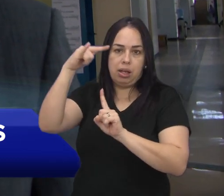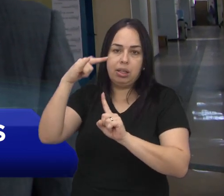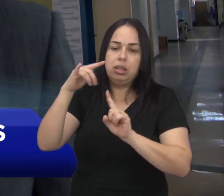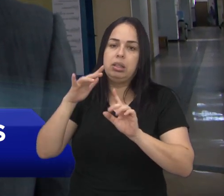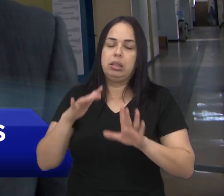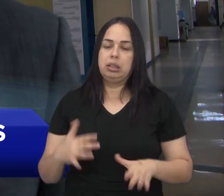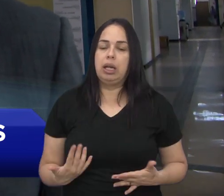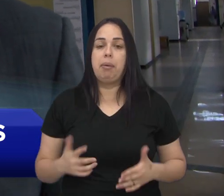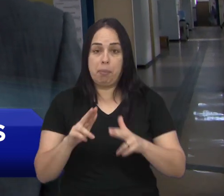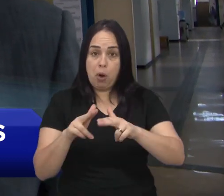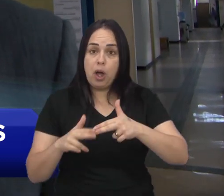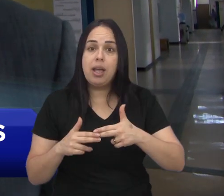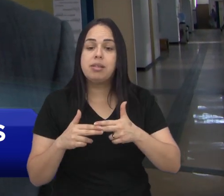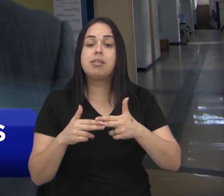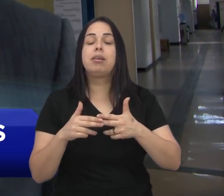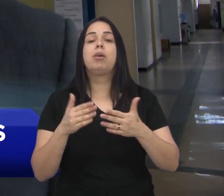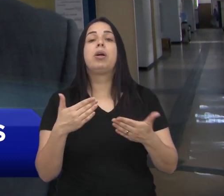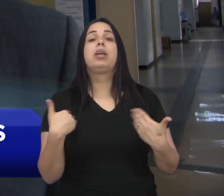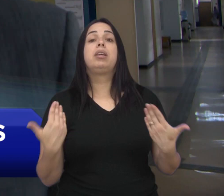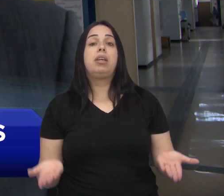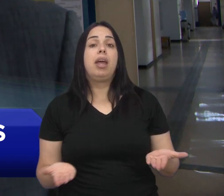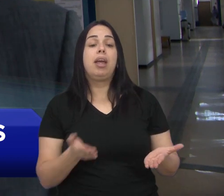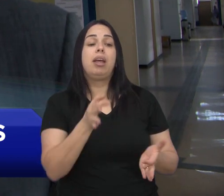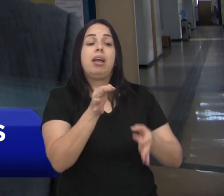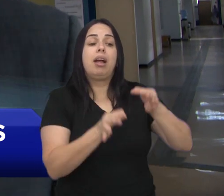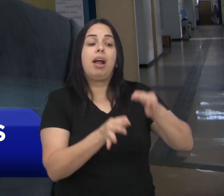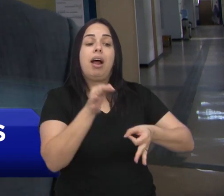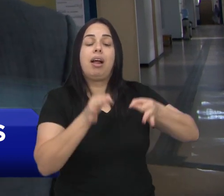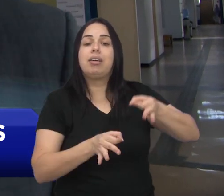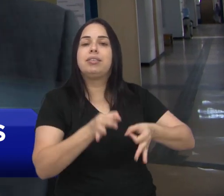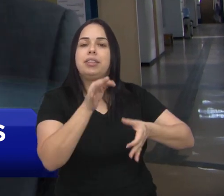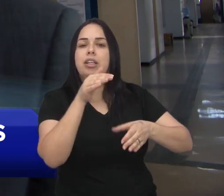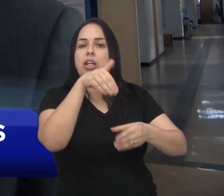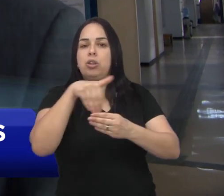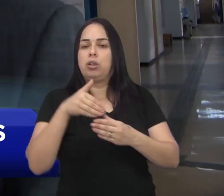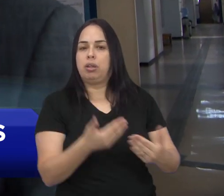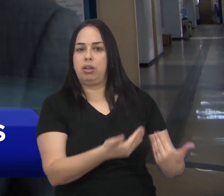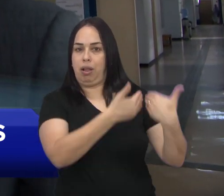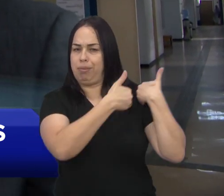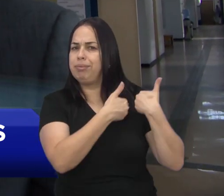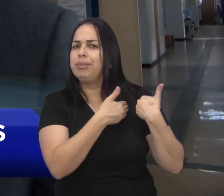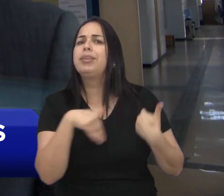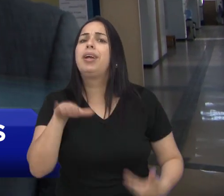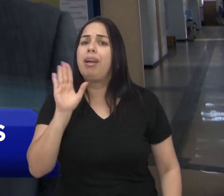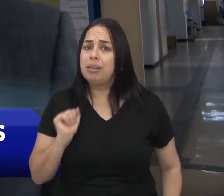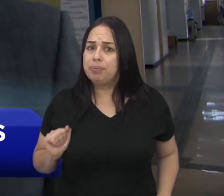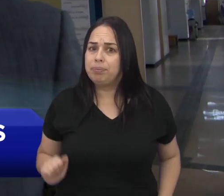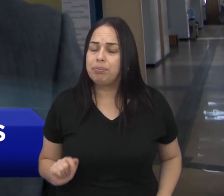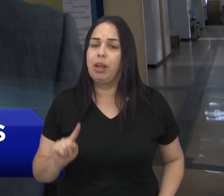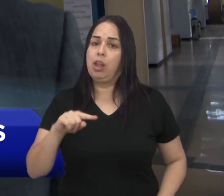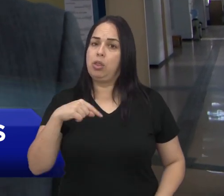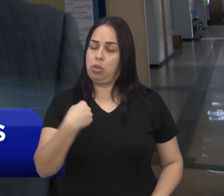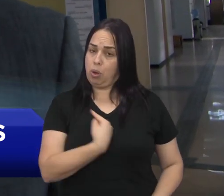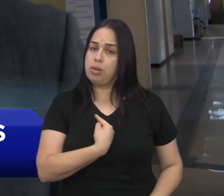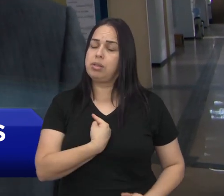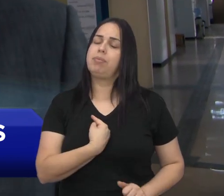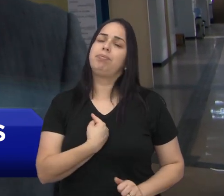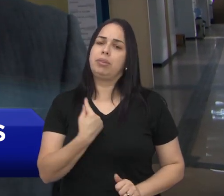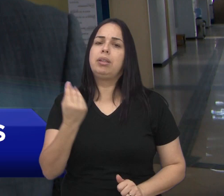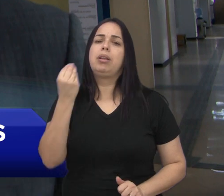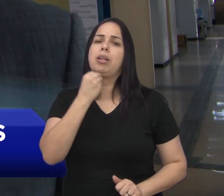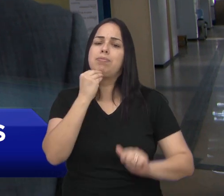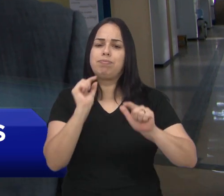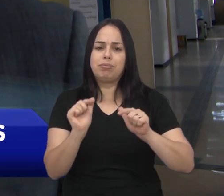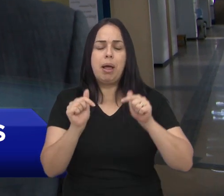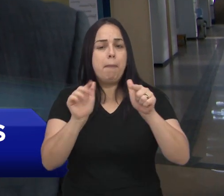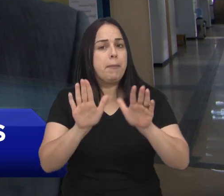ele se dialoga com o avatar. E aí fica uma reflexão, é o papel ou não da Justiça Eleitoral? Embora nós louvamos esse